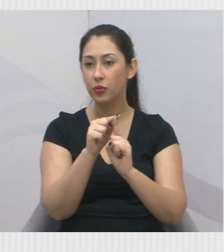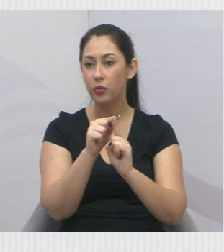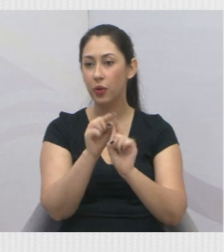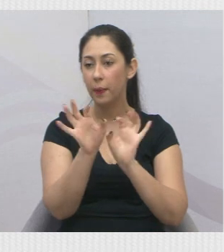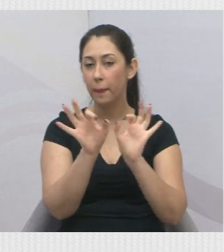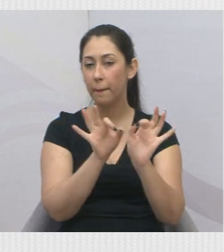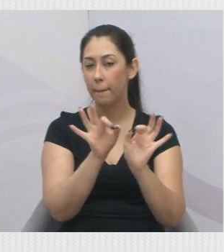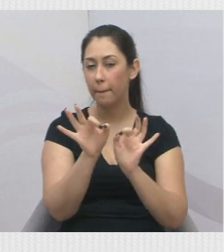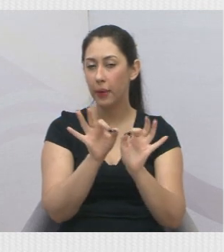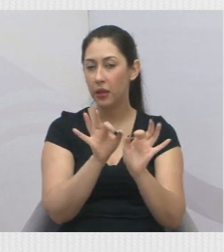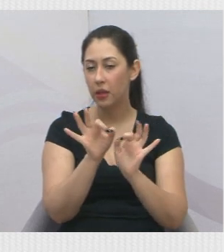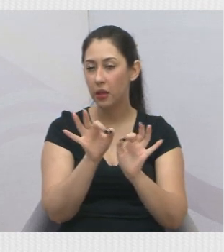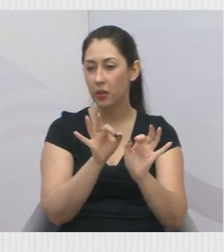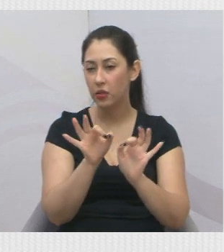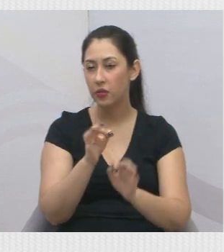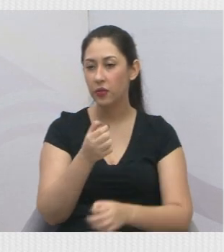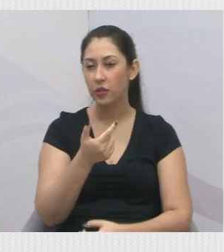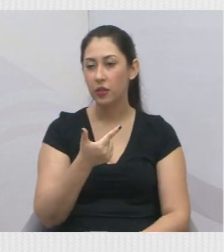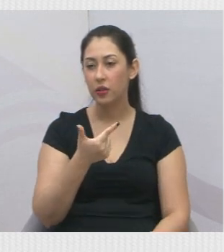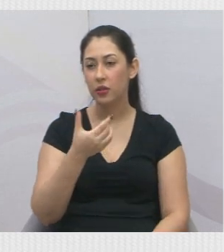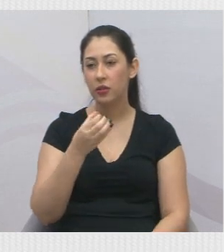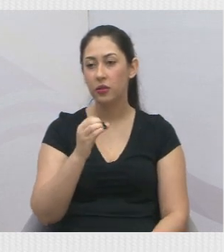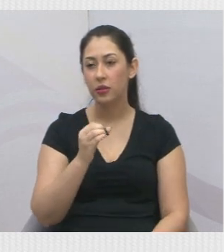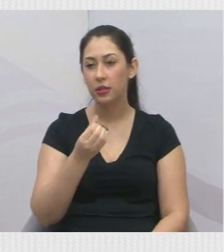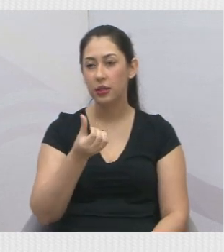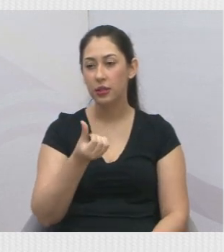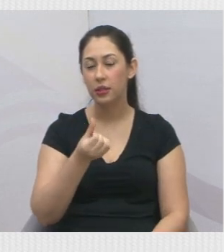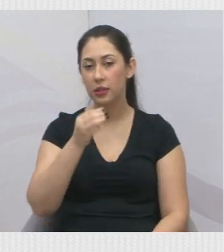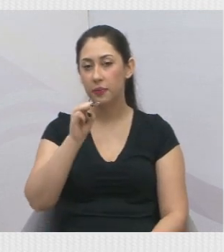em 2021 foi de